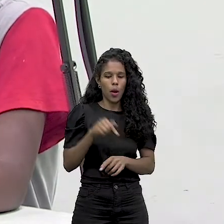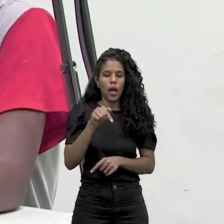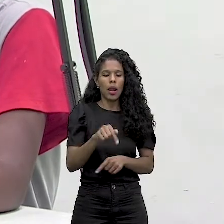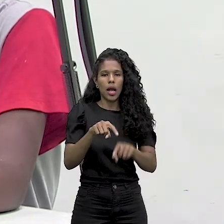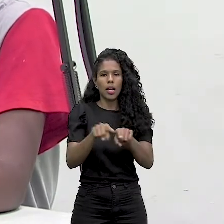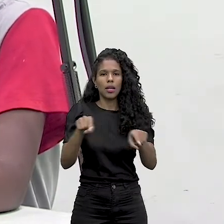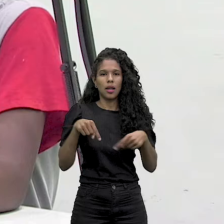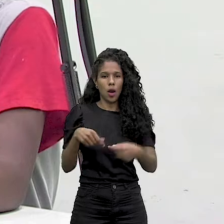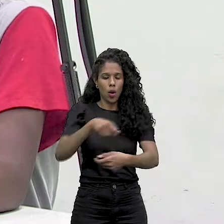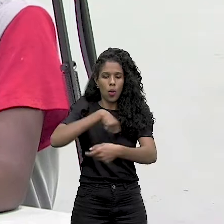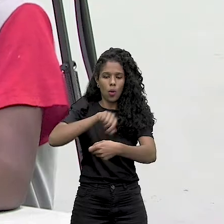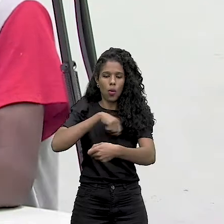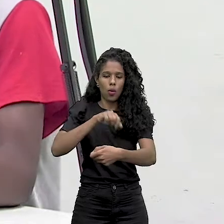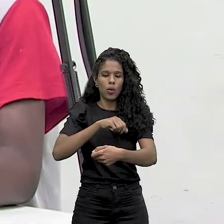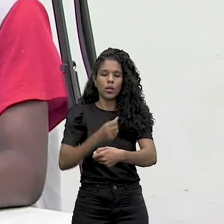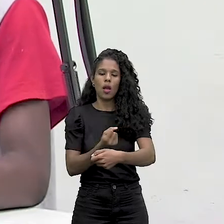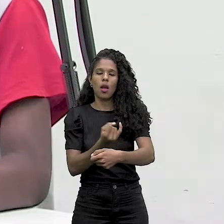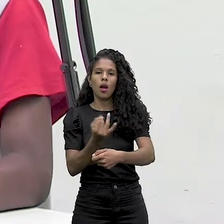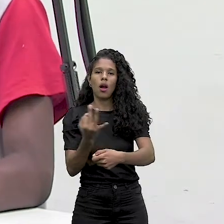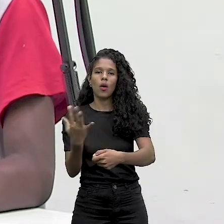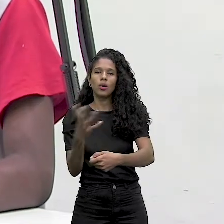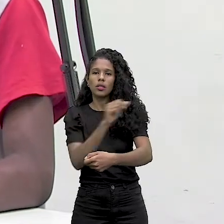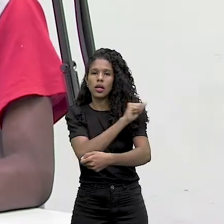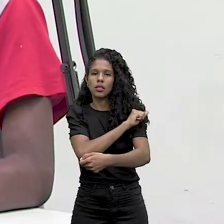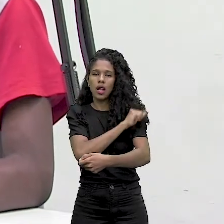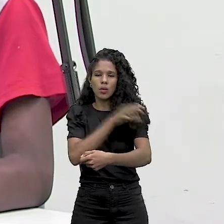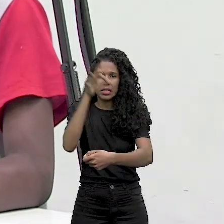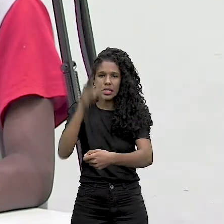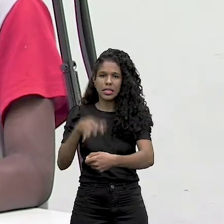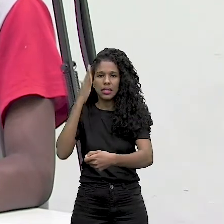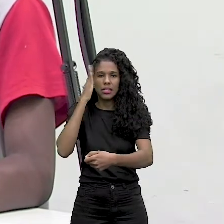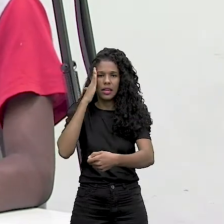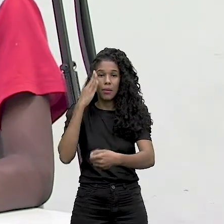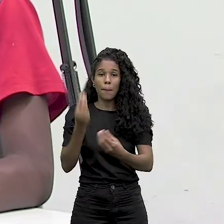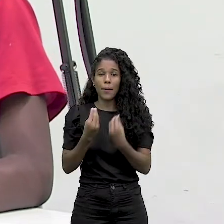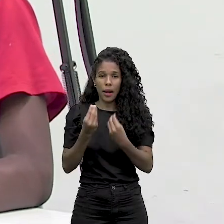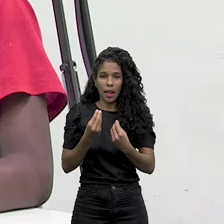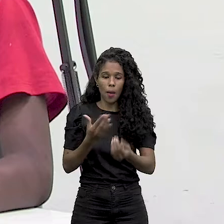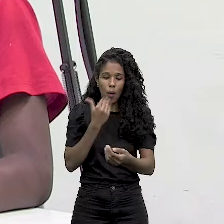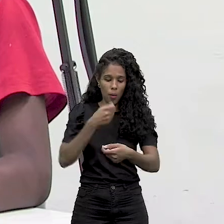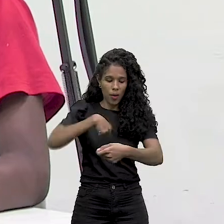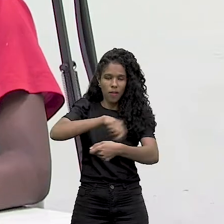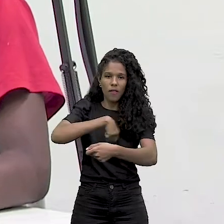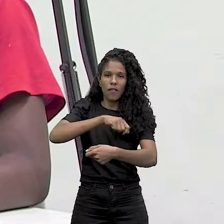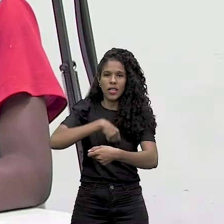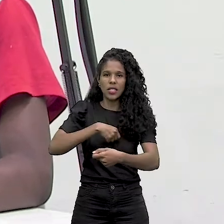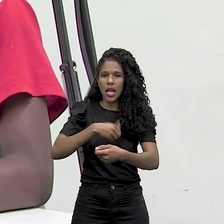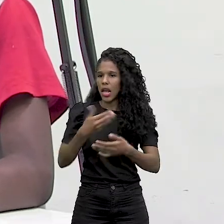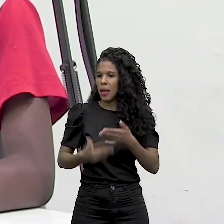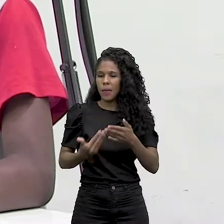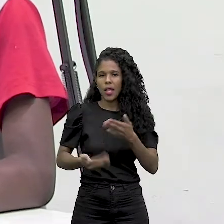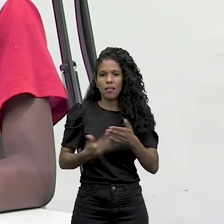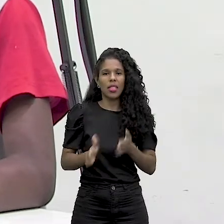alunos para diminuir o desperdício, que também é outro fator de globalização. A fome